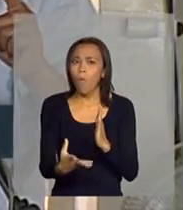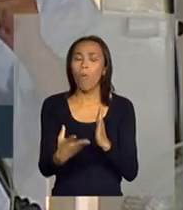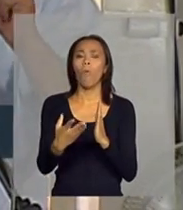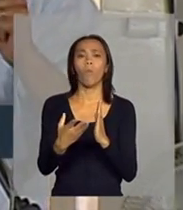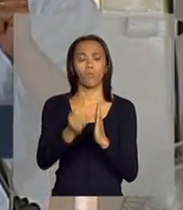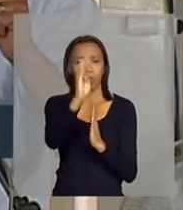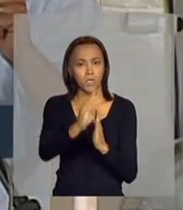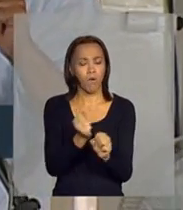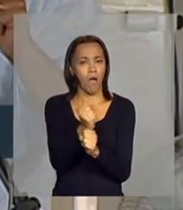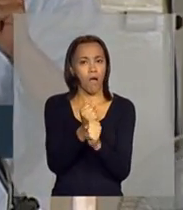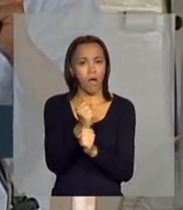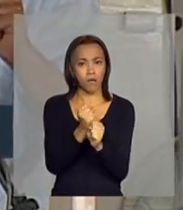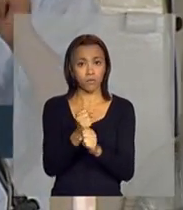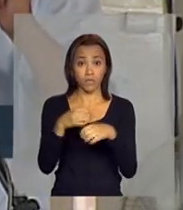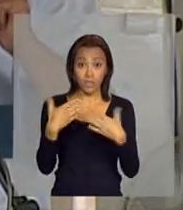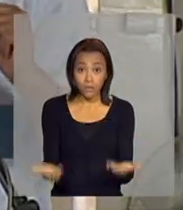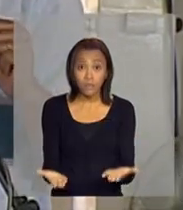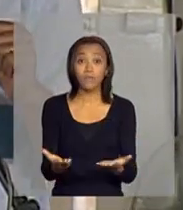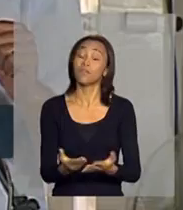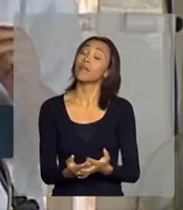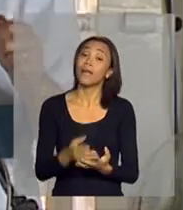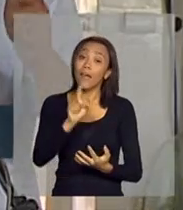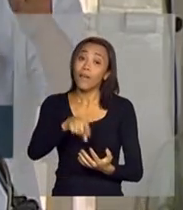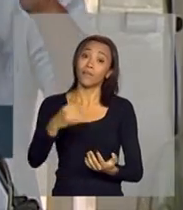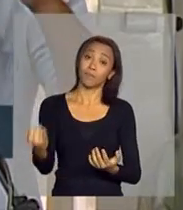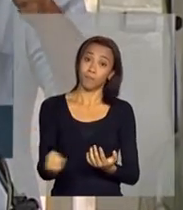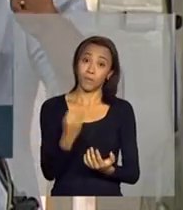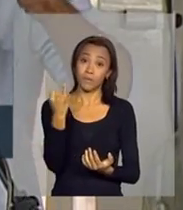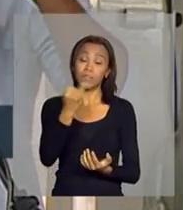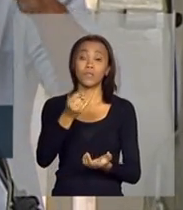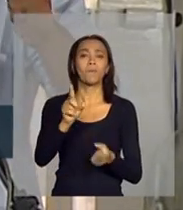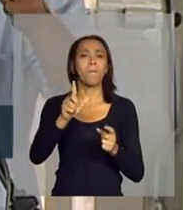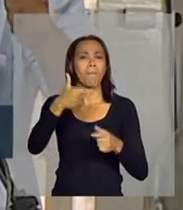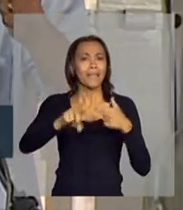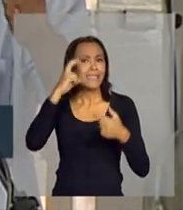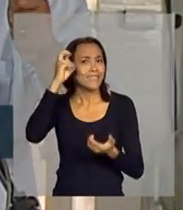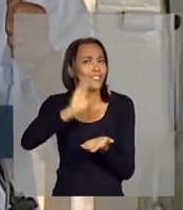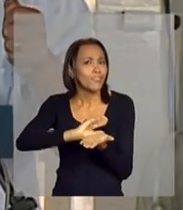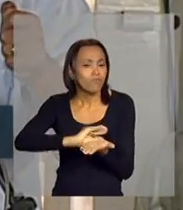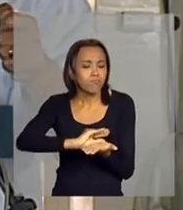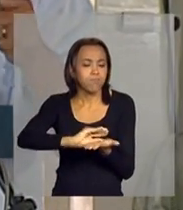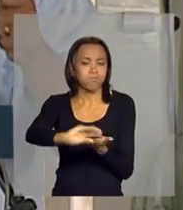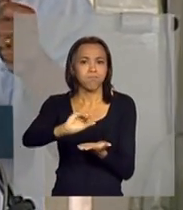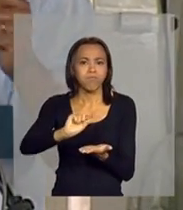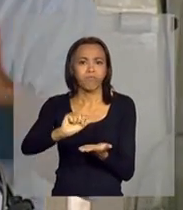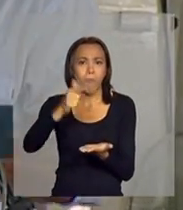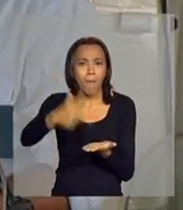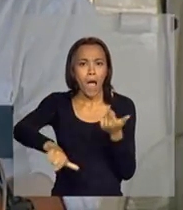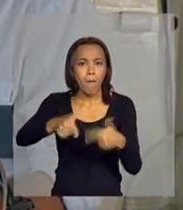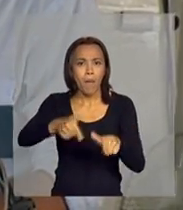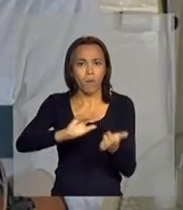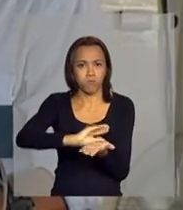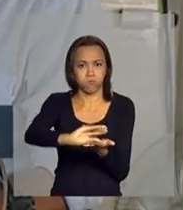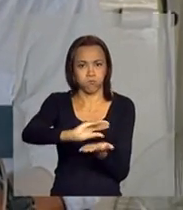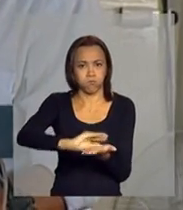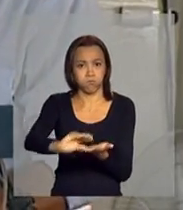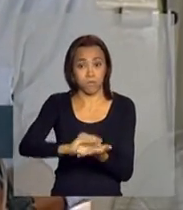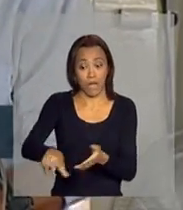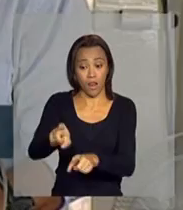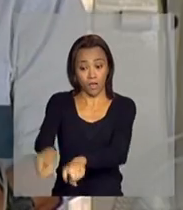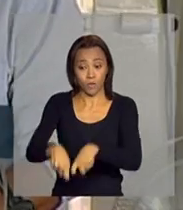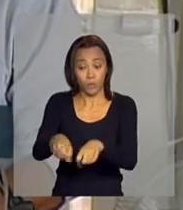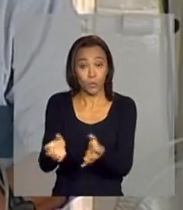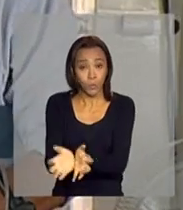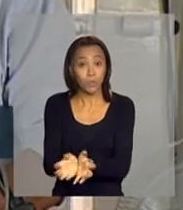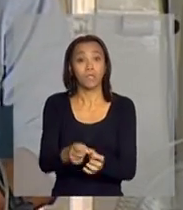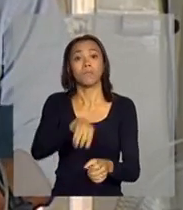Então, nada mais inteligente do que investirmos fortemente na agricultura, na